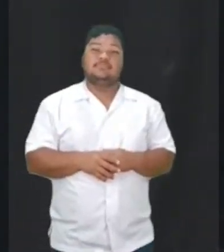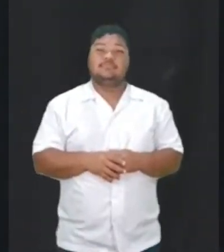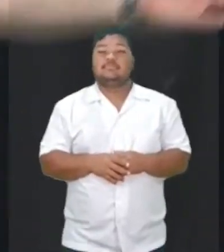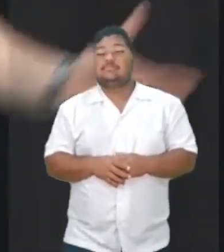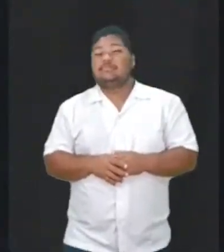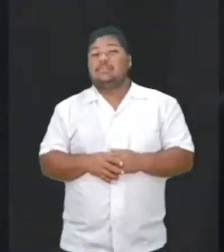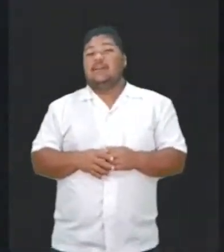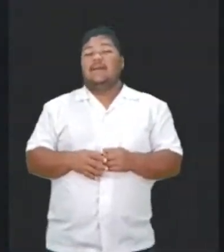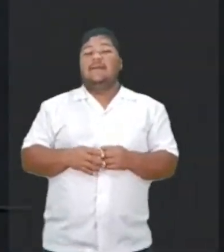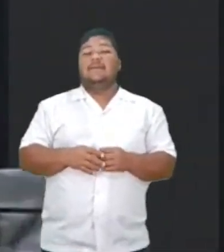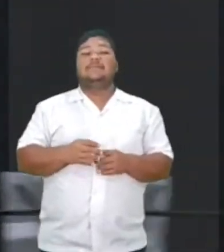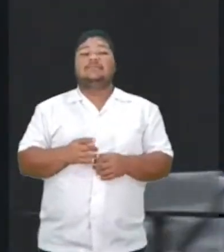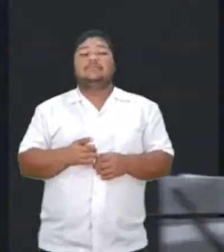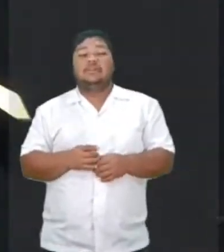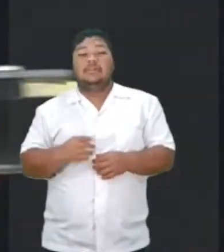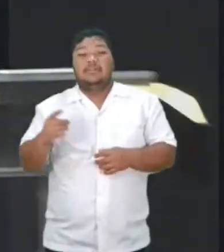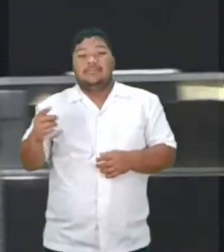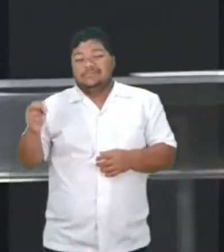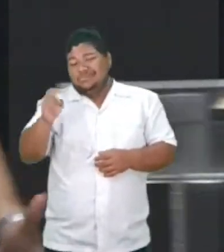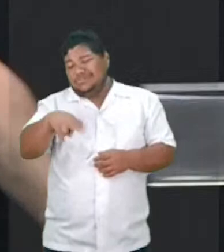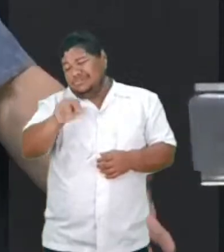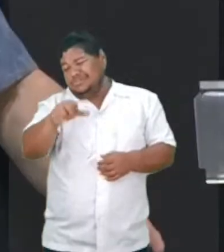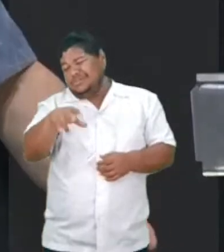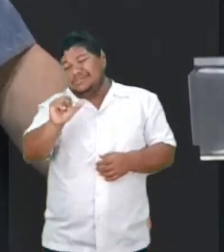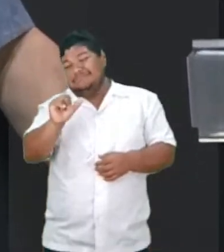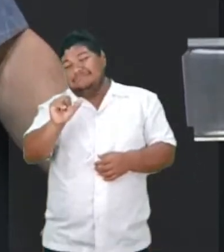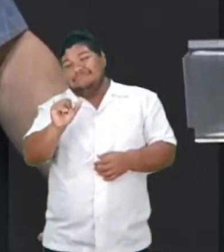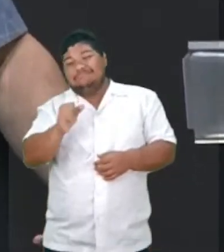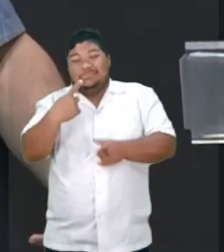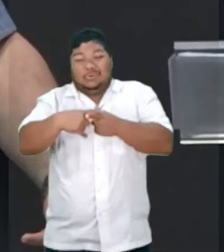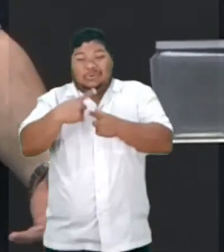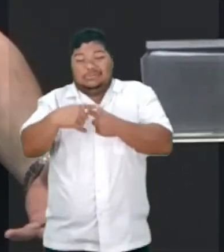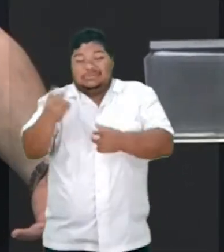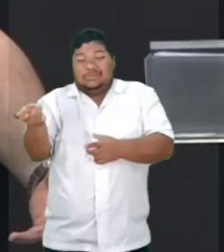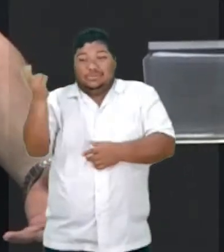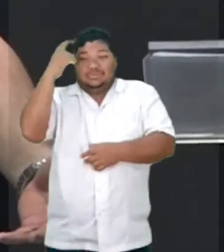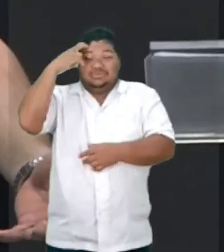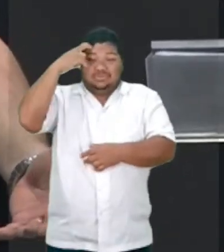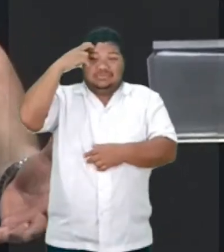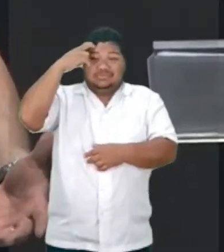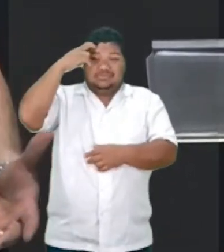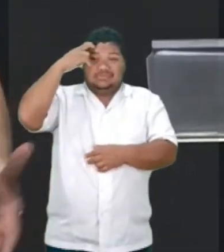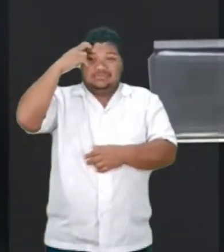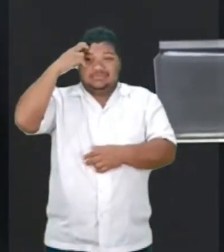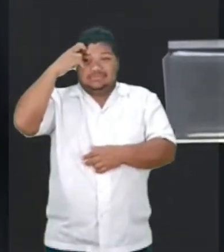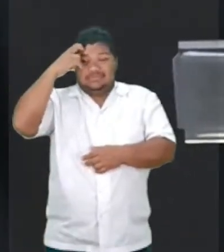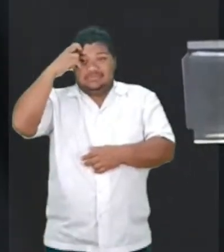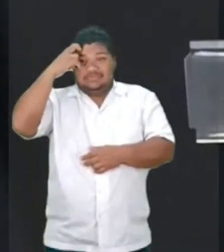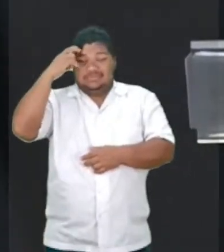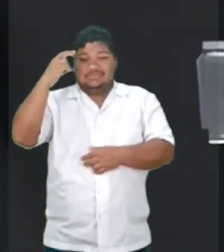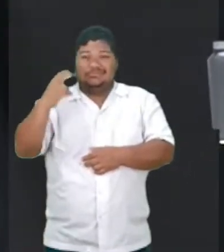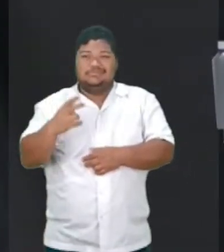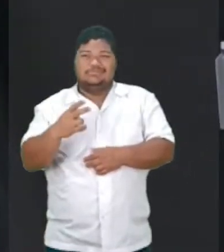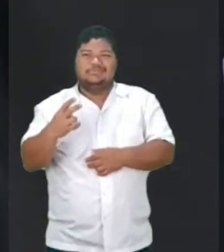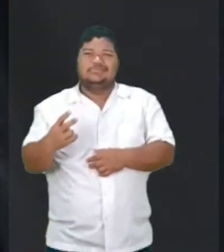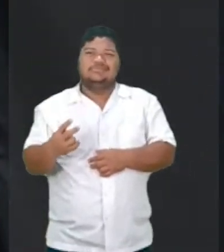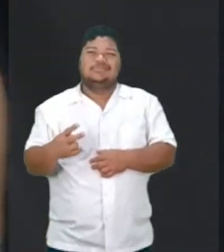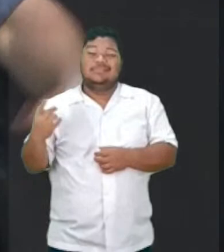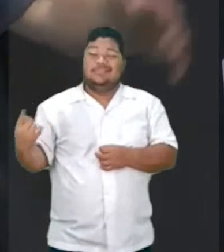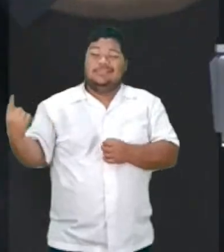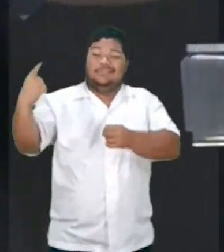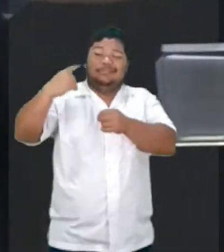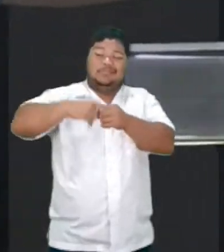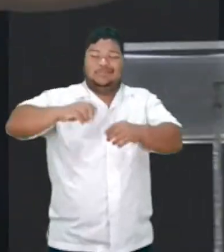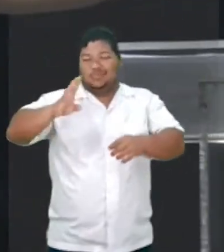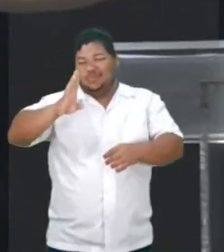gregos não deixariam nunca de dominar por causa da cultura, Deus manda os romanos. E